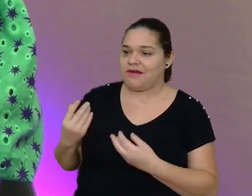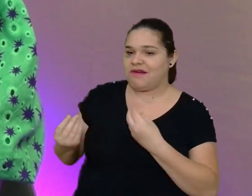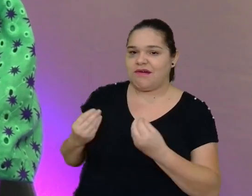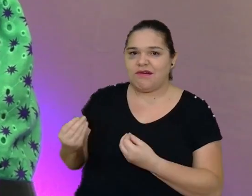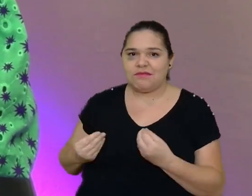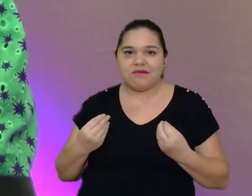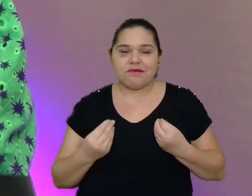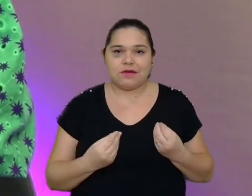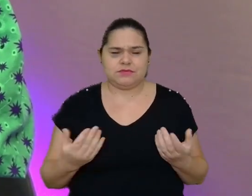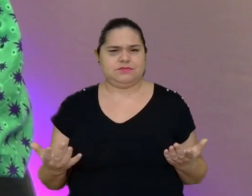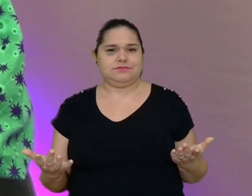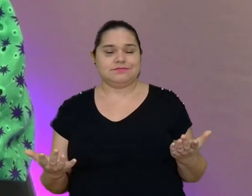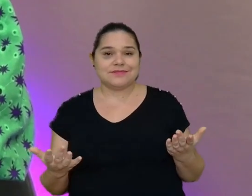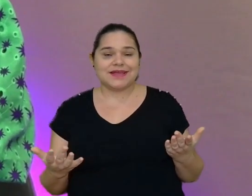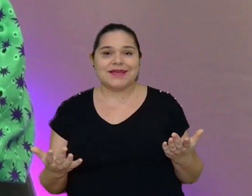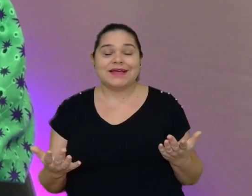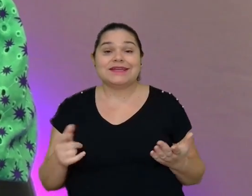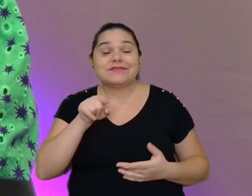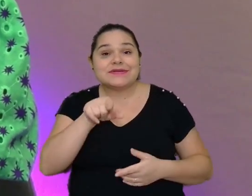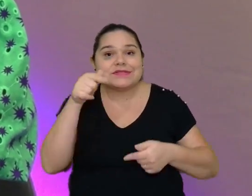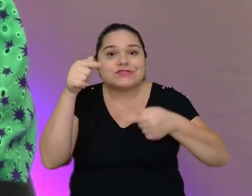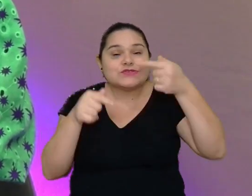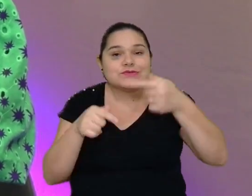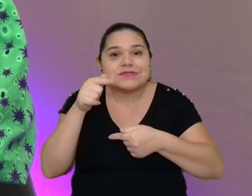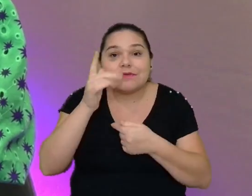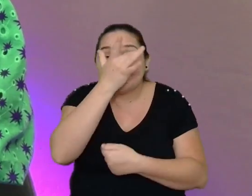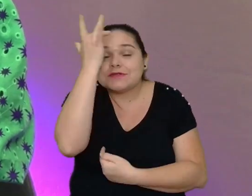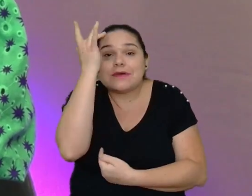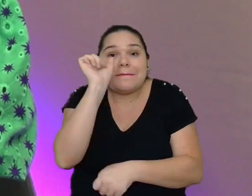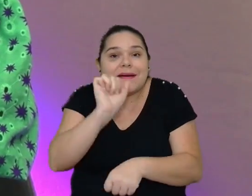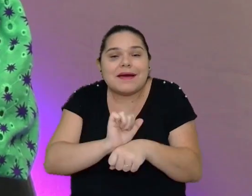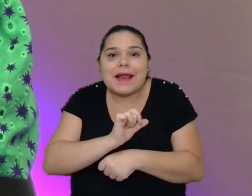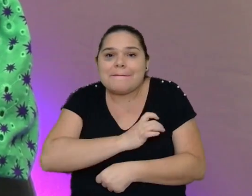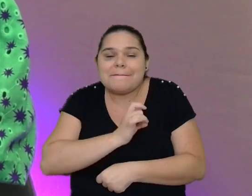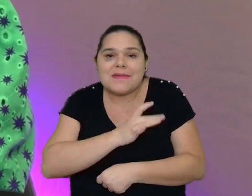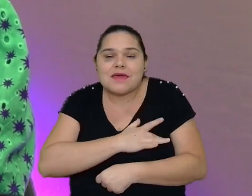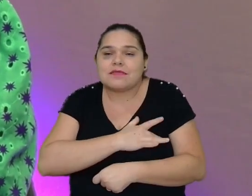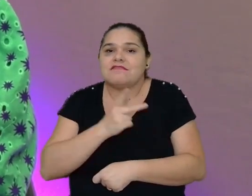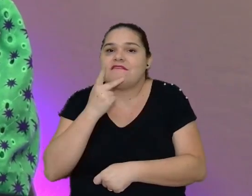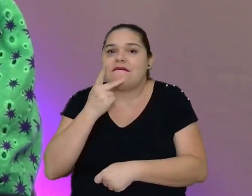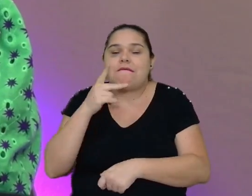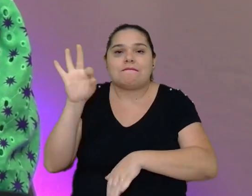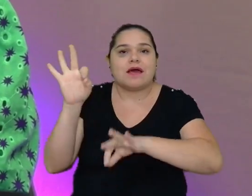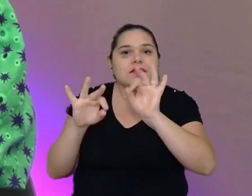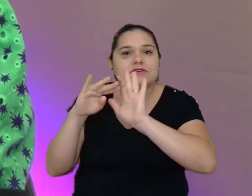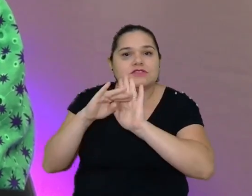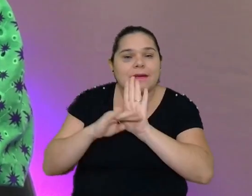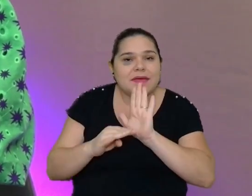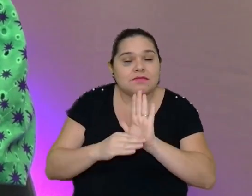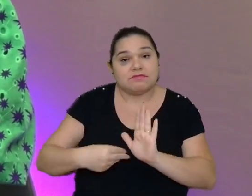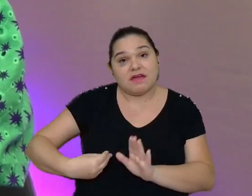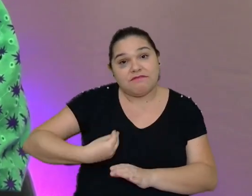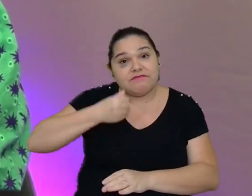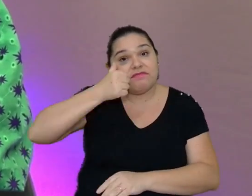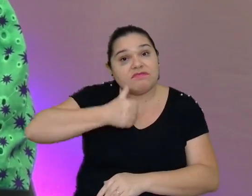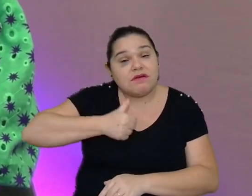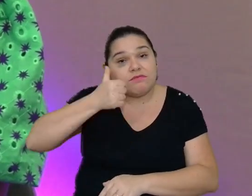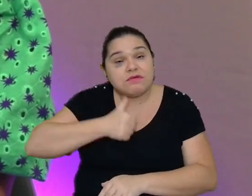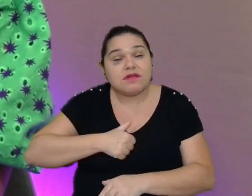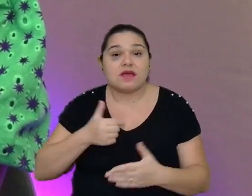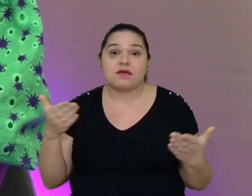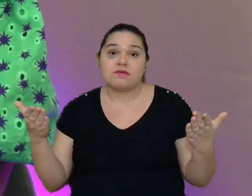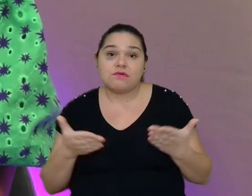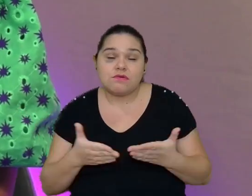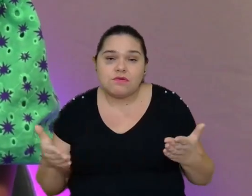Então, esse debate de desmistificar o planejamento da vida feminina, da vida de uma mulher hoje,